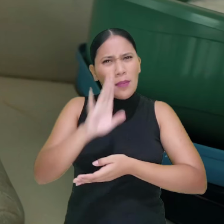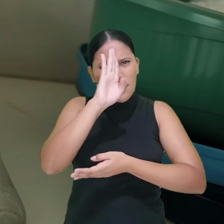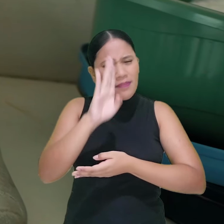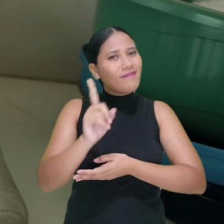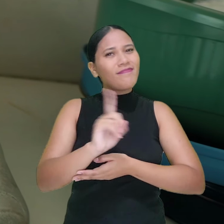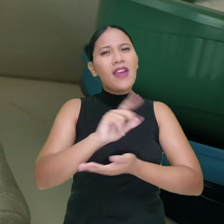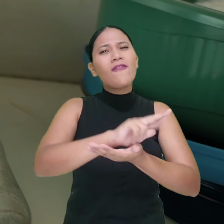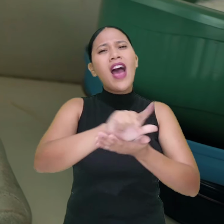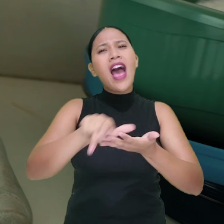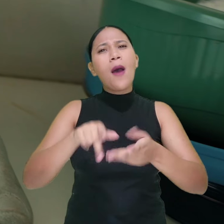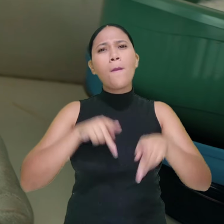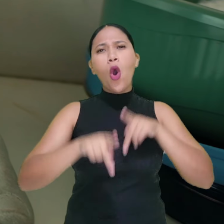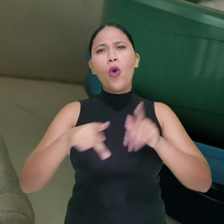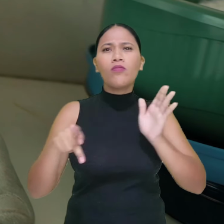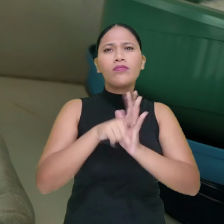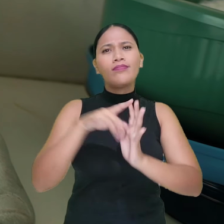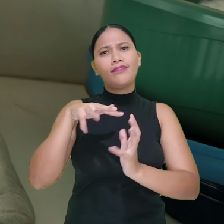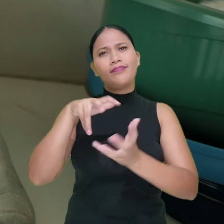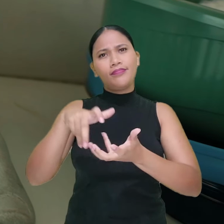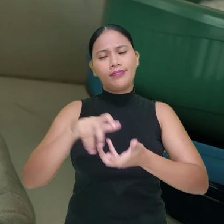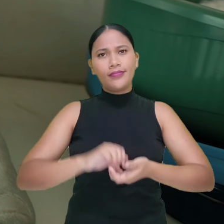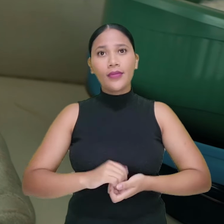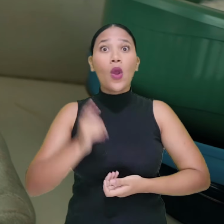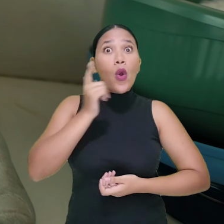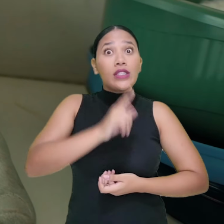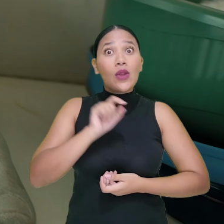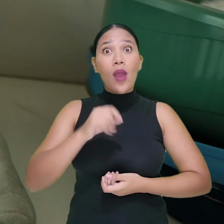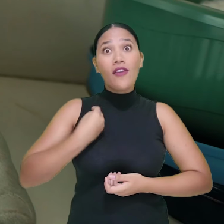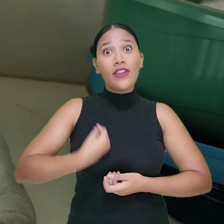vários planerianos que pisaram em Revenguer e